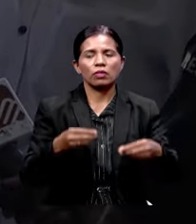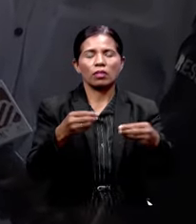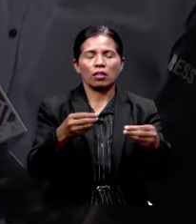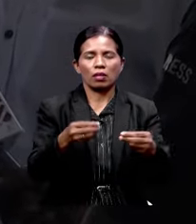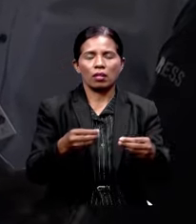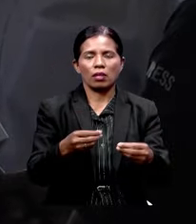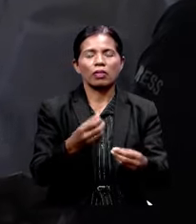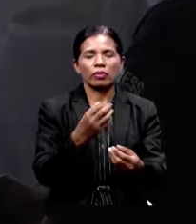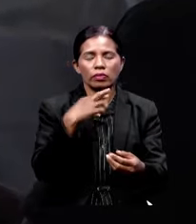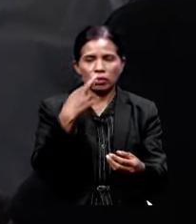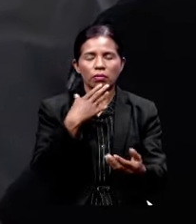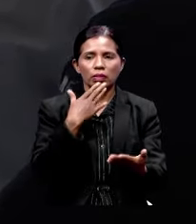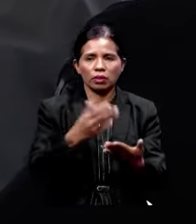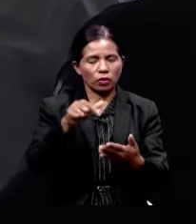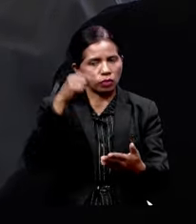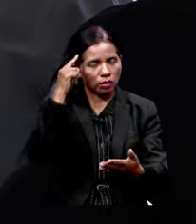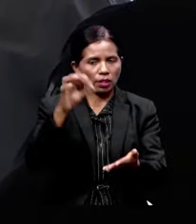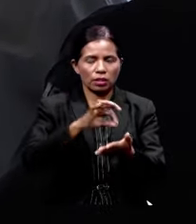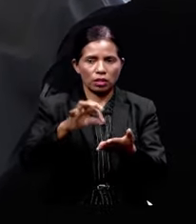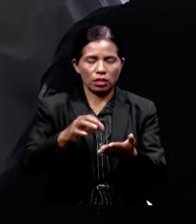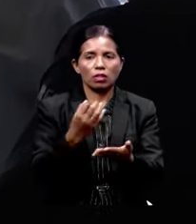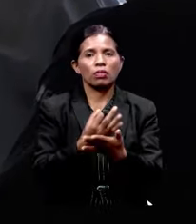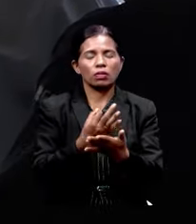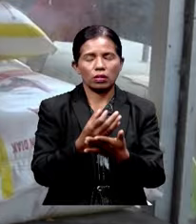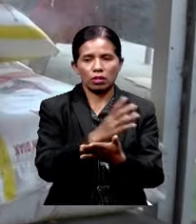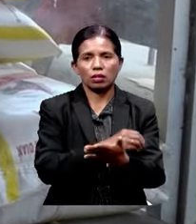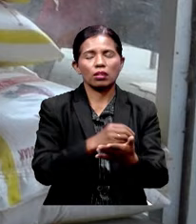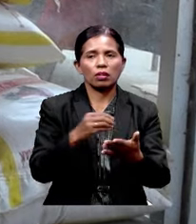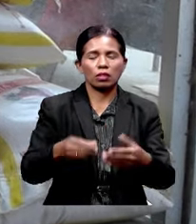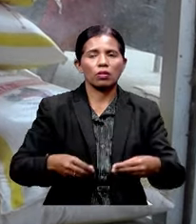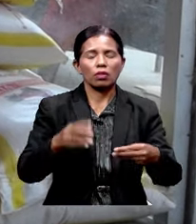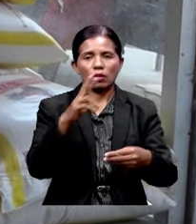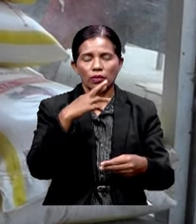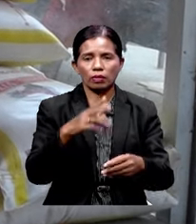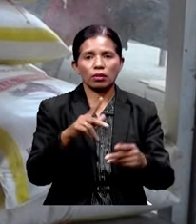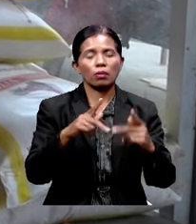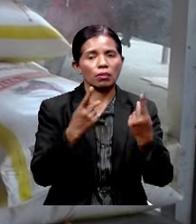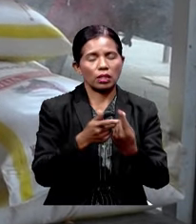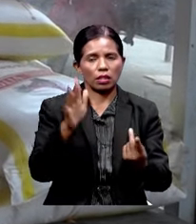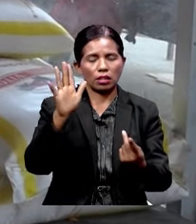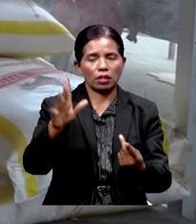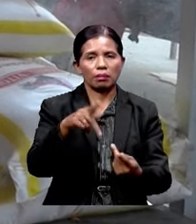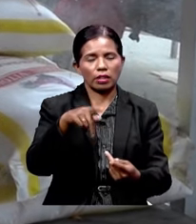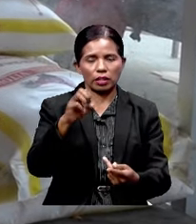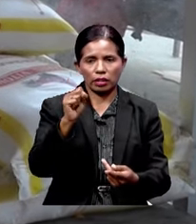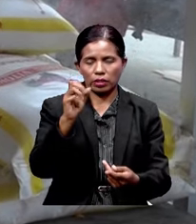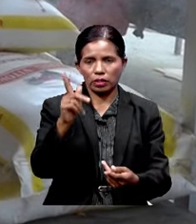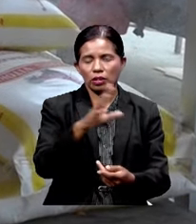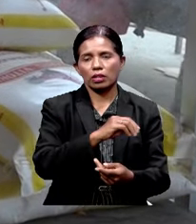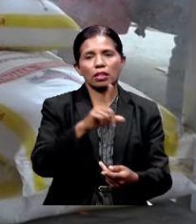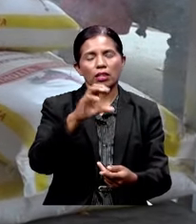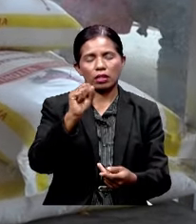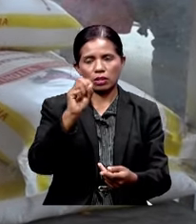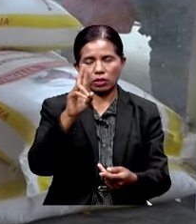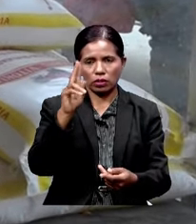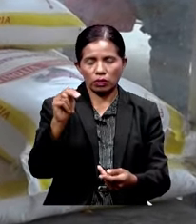Bema Parato. Né. Governo assina um acordo subsídio com a empresa importadora Fos Lima, Hanesan, Perisos, Creative Furak, Lison, Jussi Bell,